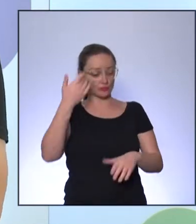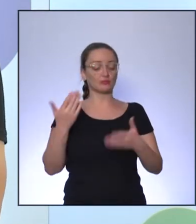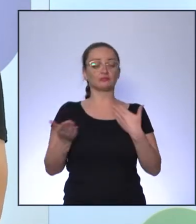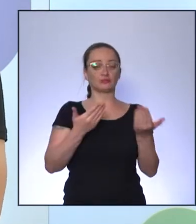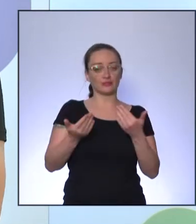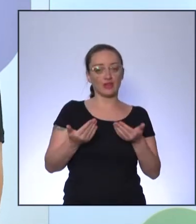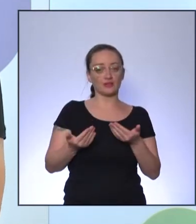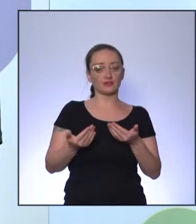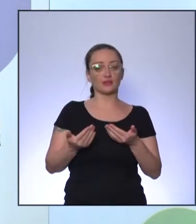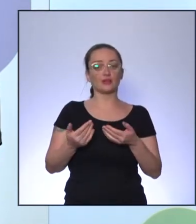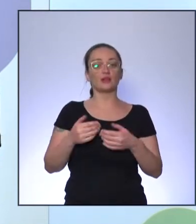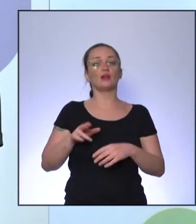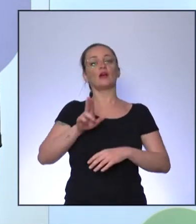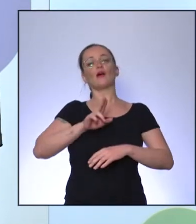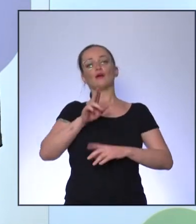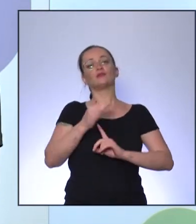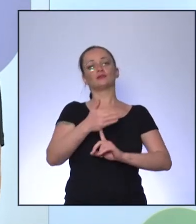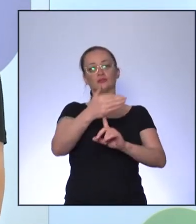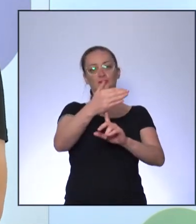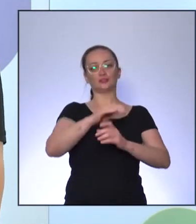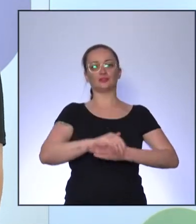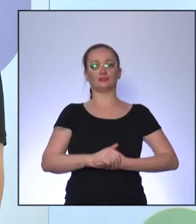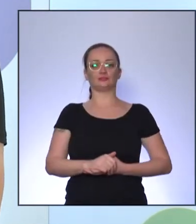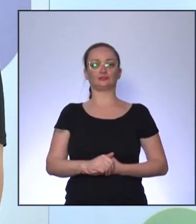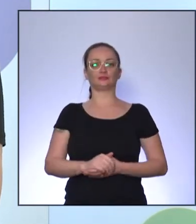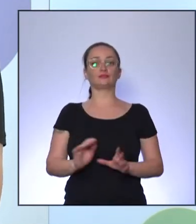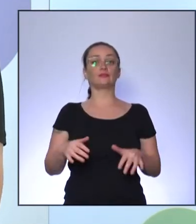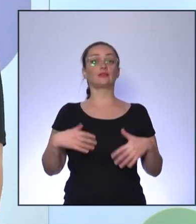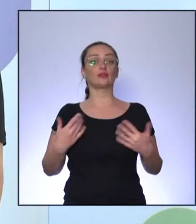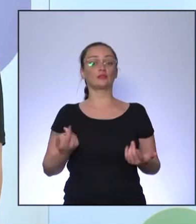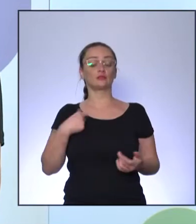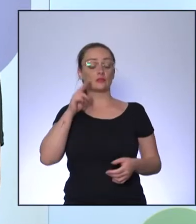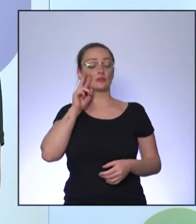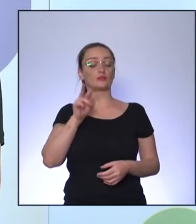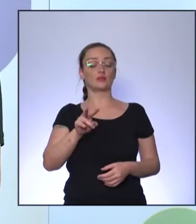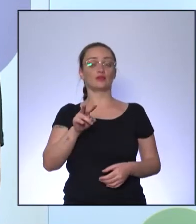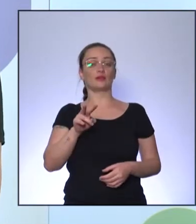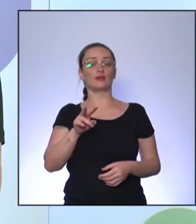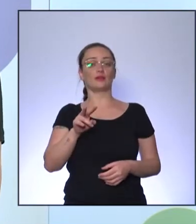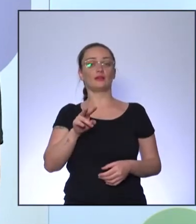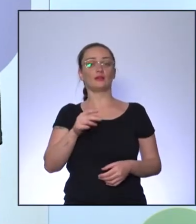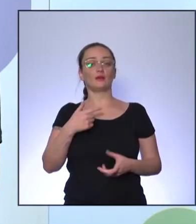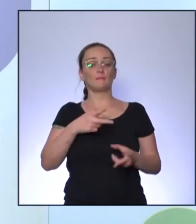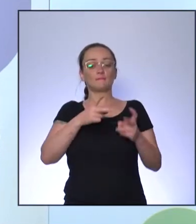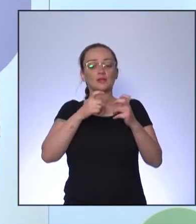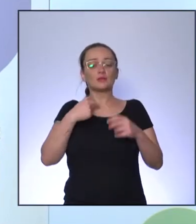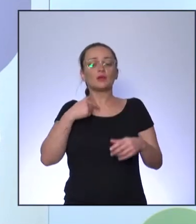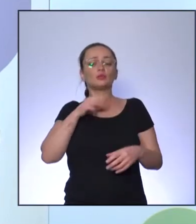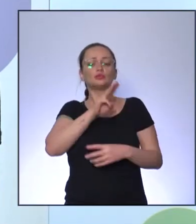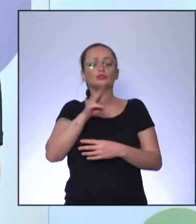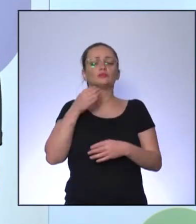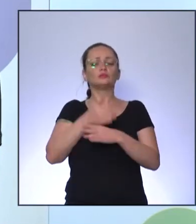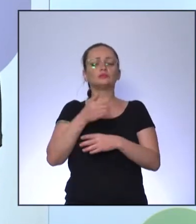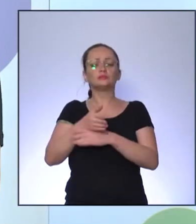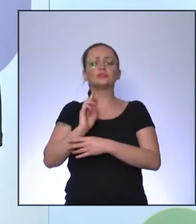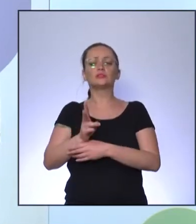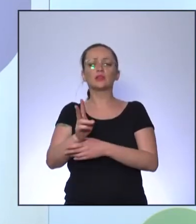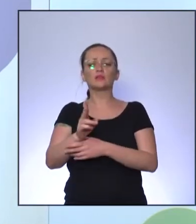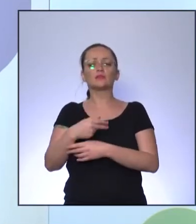é feita mediada por tecnologia. Então, a gente vai olhar um pouquinho dos sites que vocês